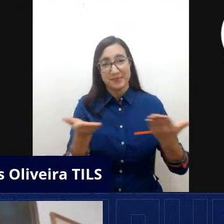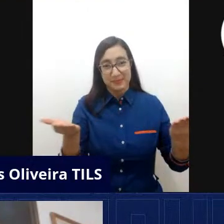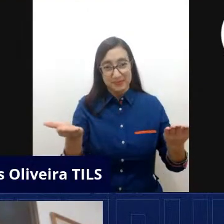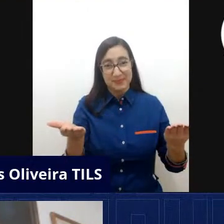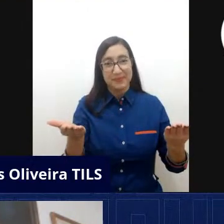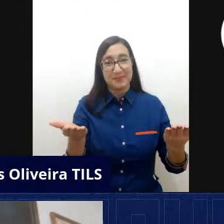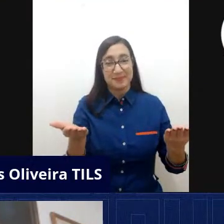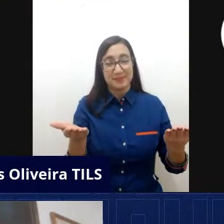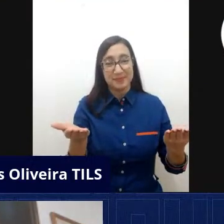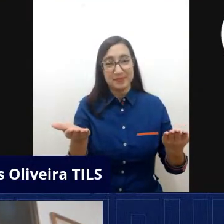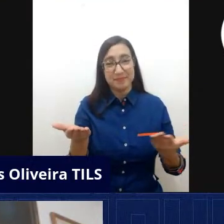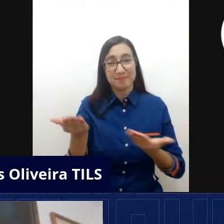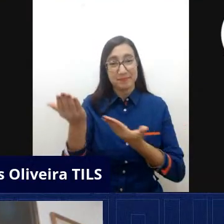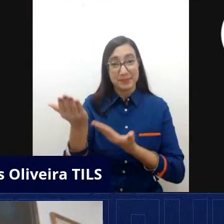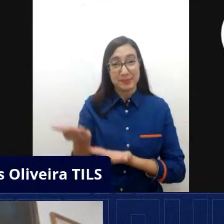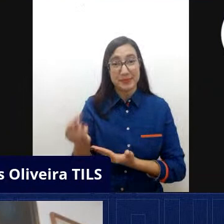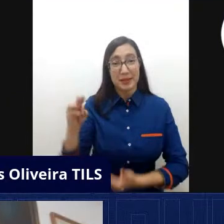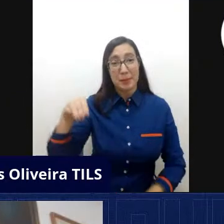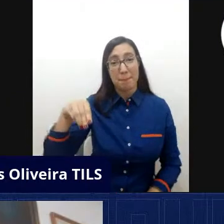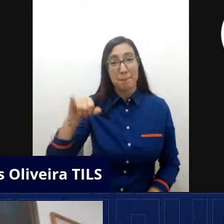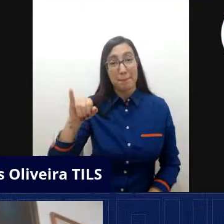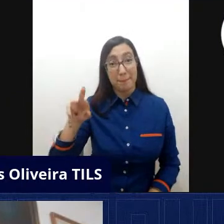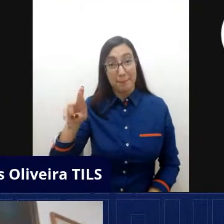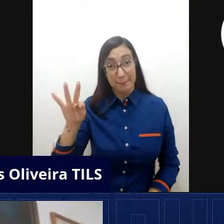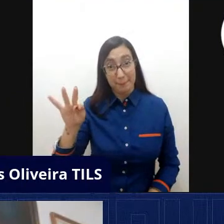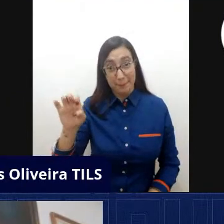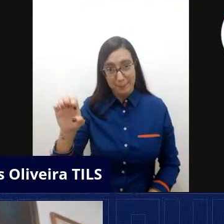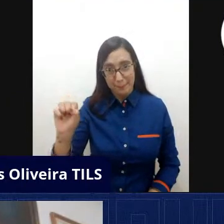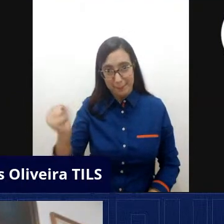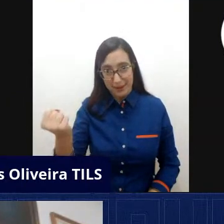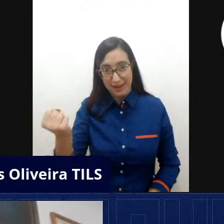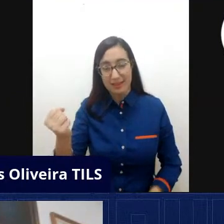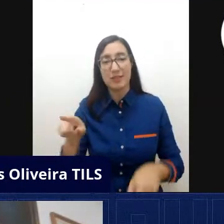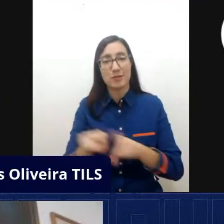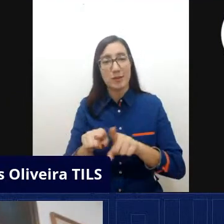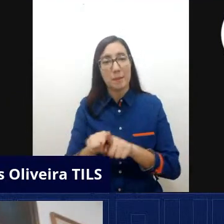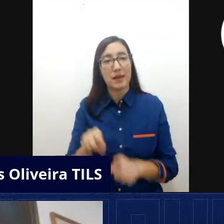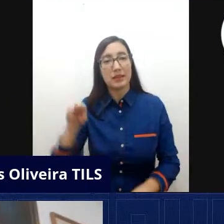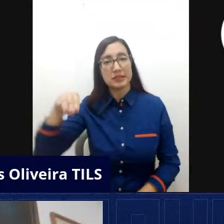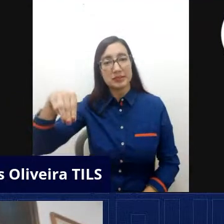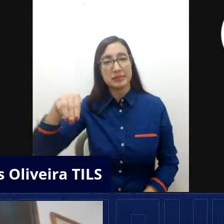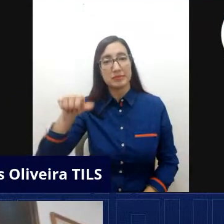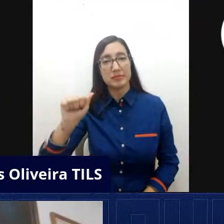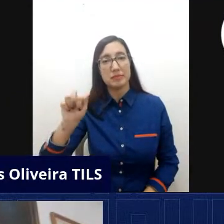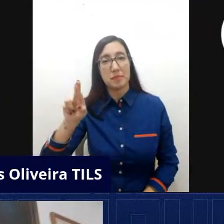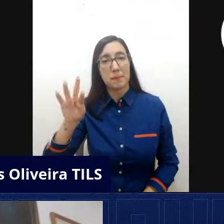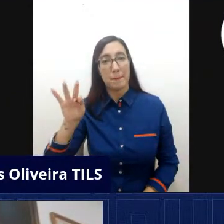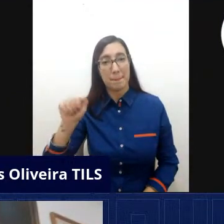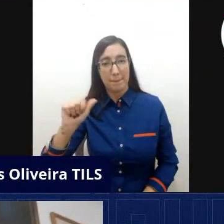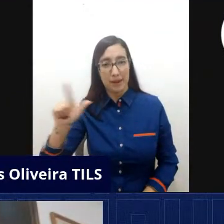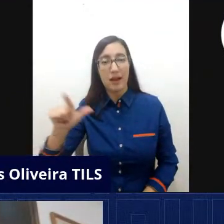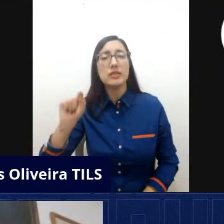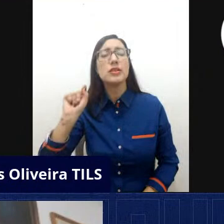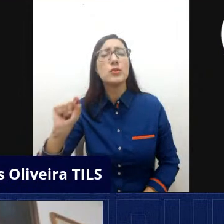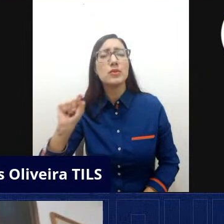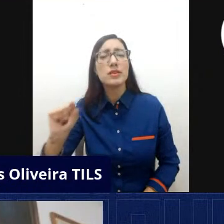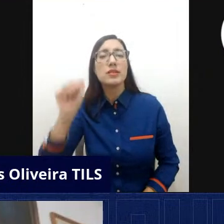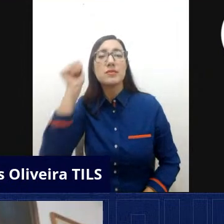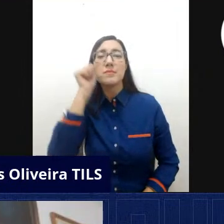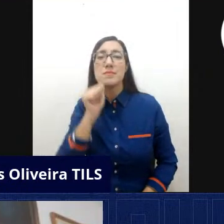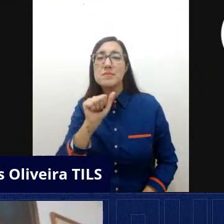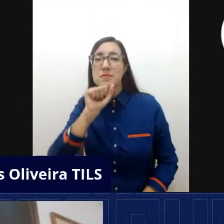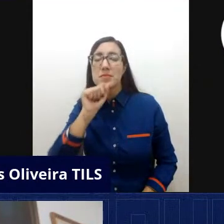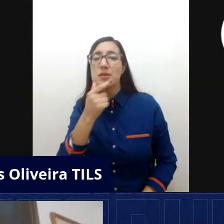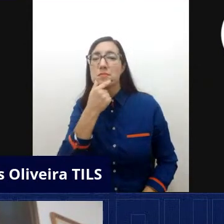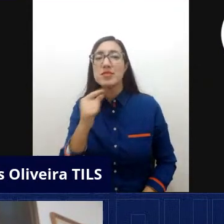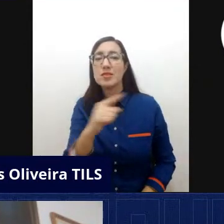Marta, né, que é a mãe do Miguel, né? Então, justiça para Miguel. Eu acho que a Mirtes e